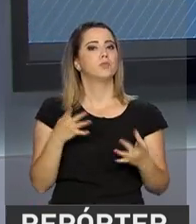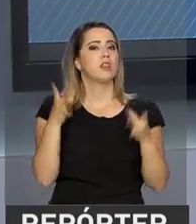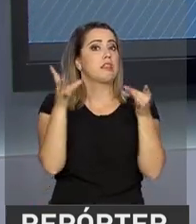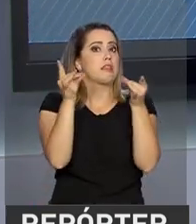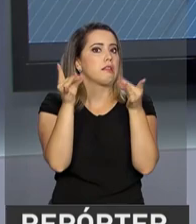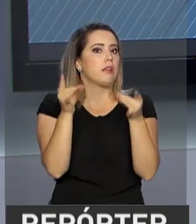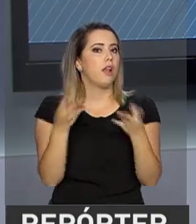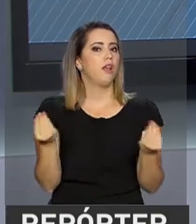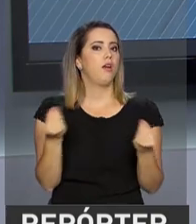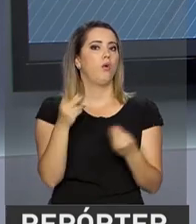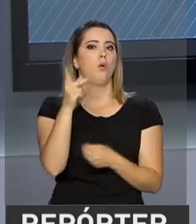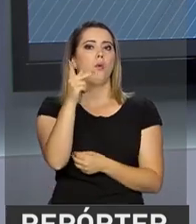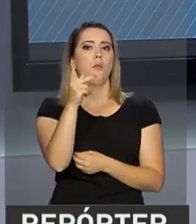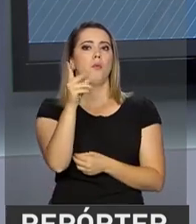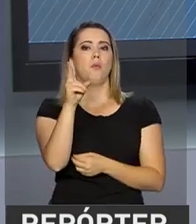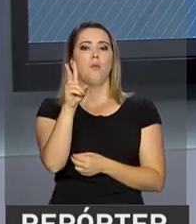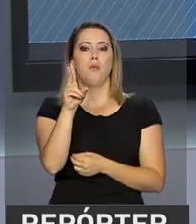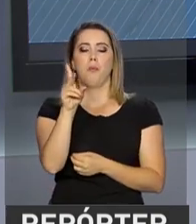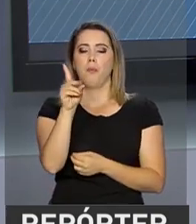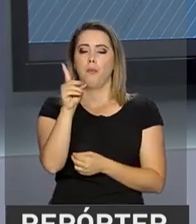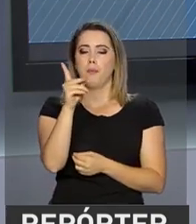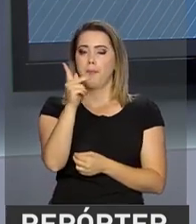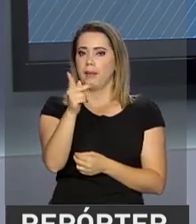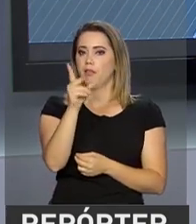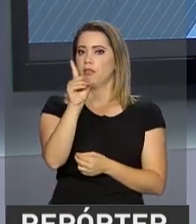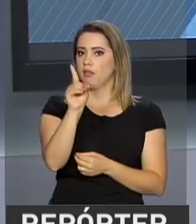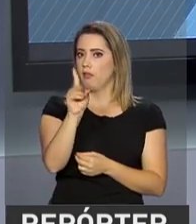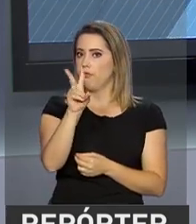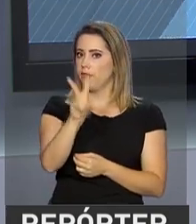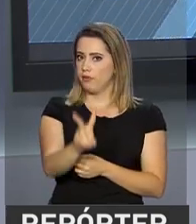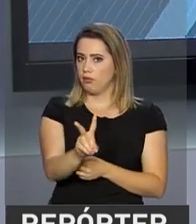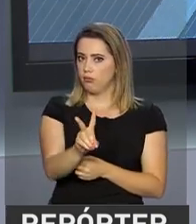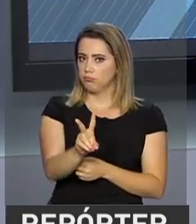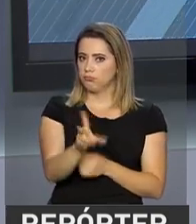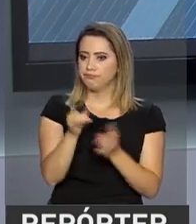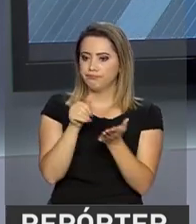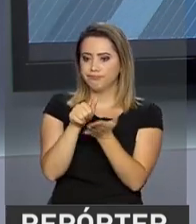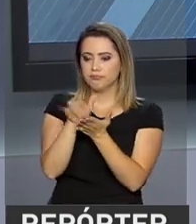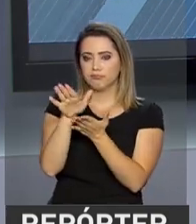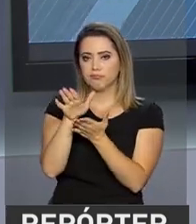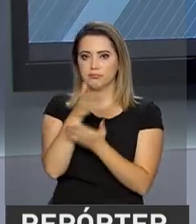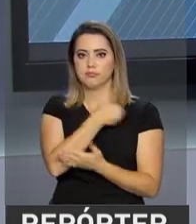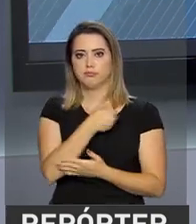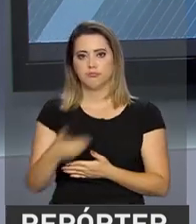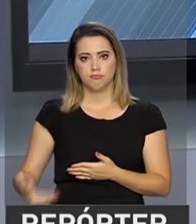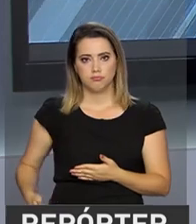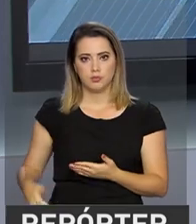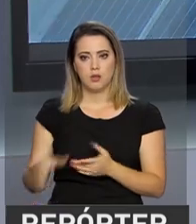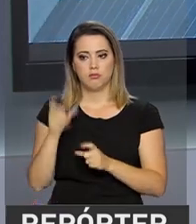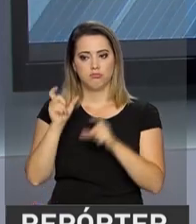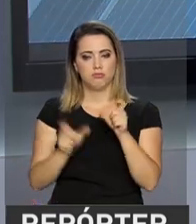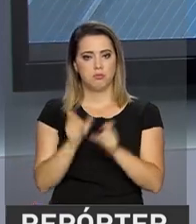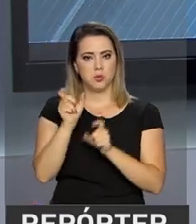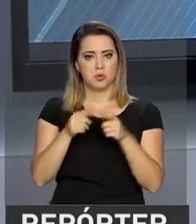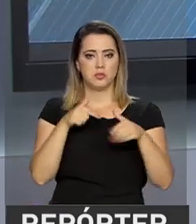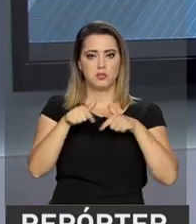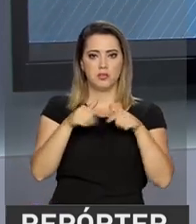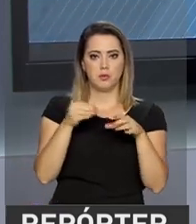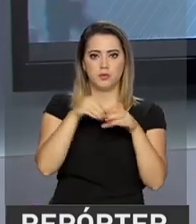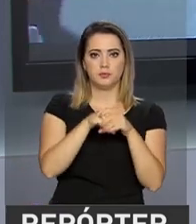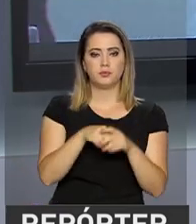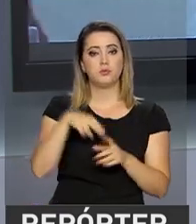como vai funcionar o programa de desligamento voluntário dos servidores públicos o repórter nem pereira já chegou ao ministério para acompanhar